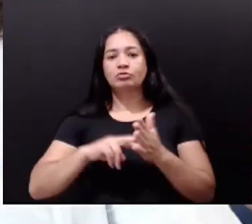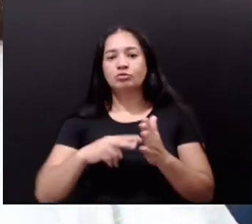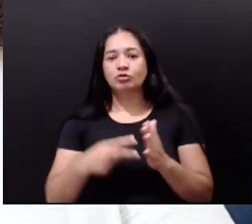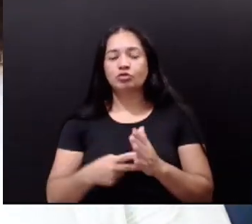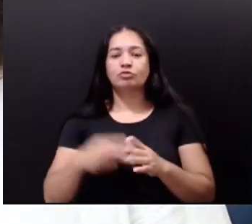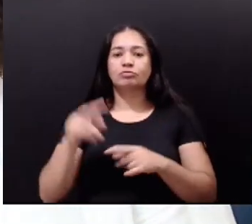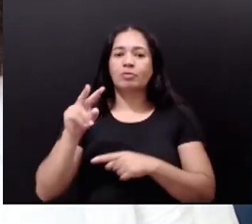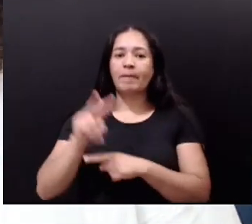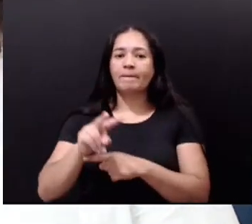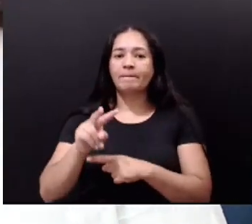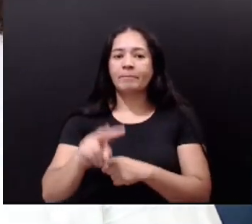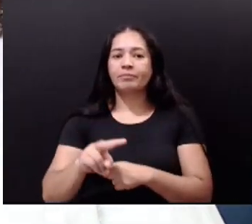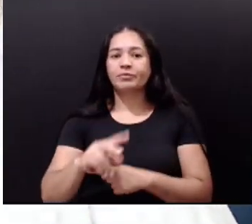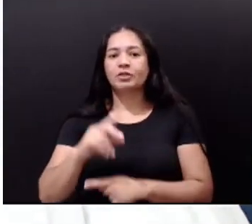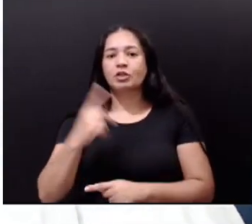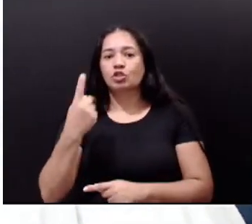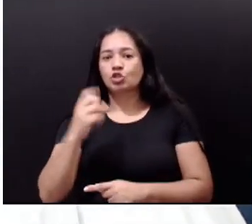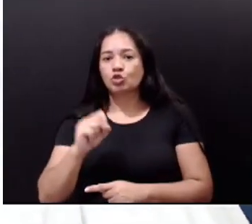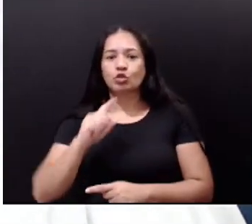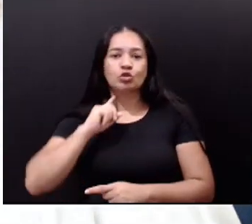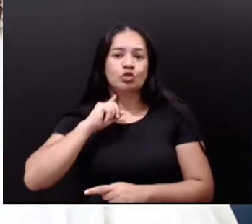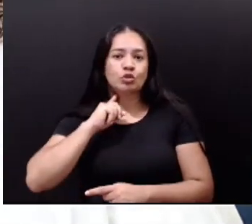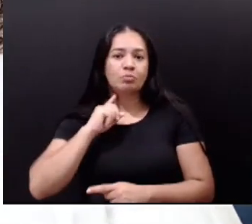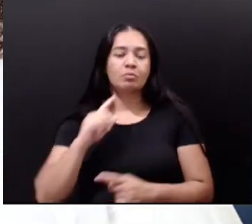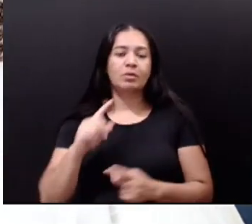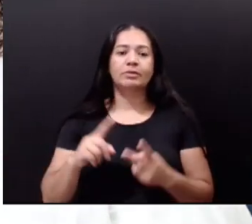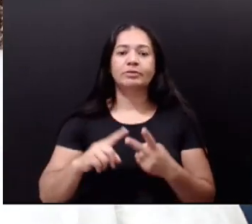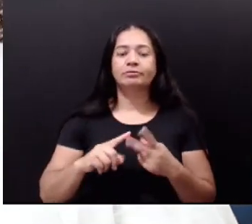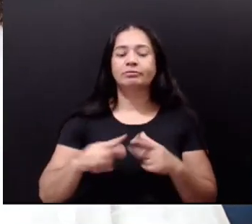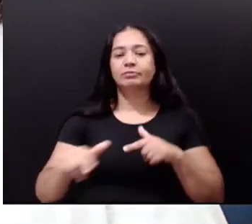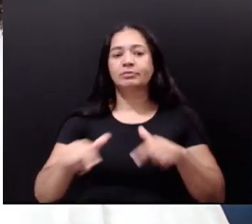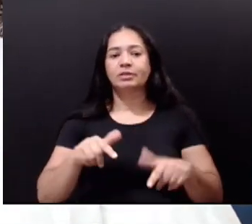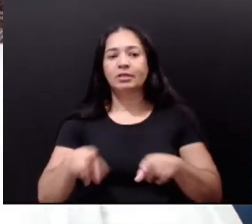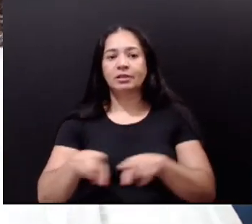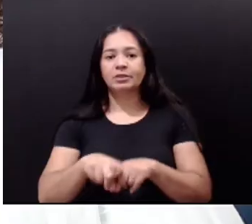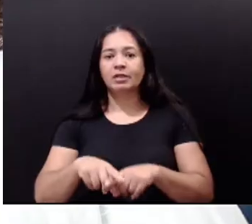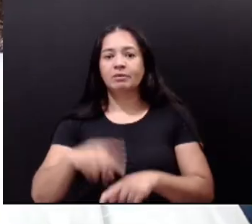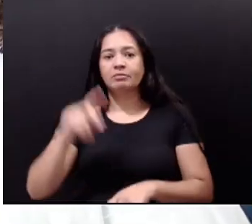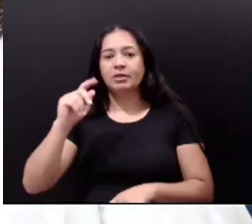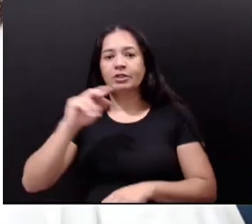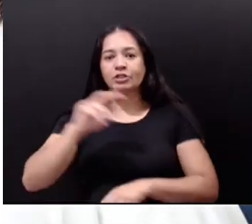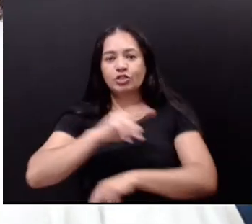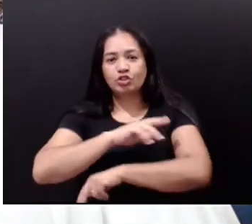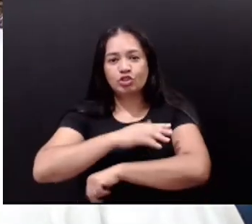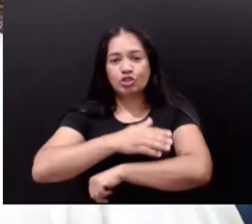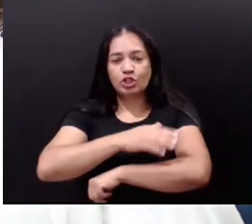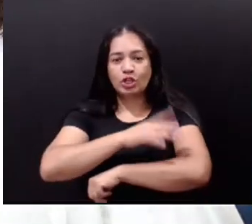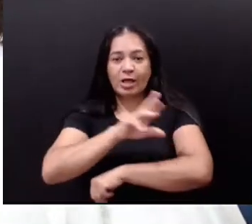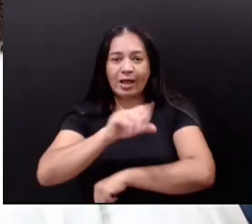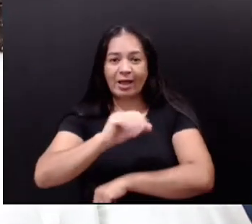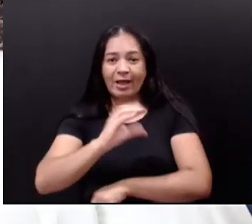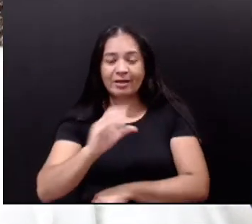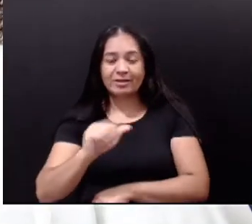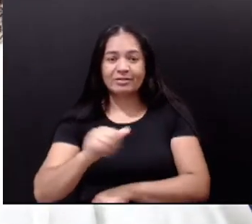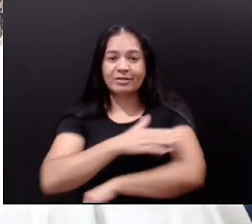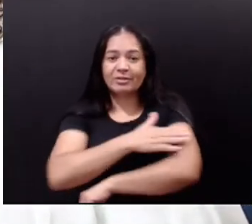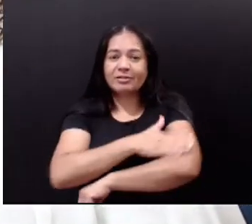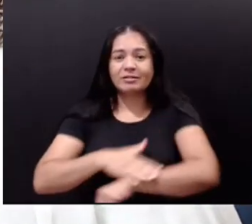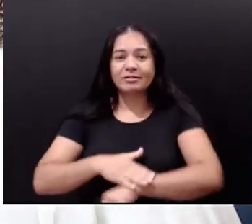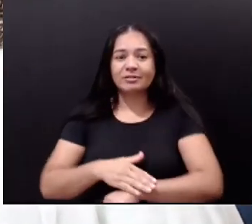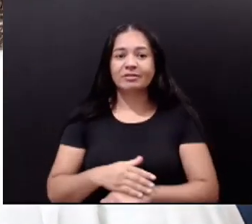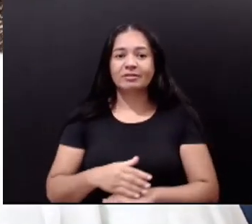maio, trabalhamos também com a questão étnico-racial, pensando na própria